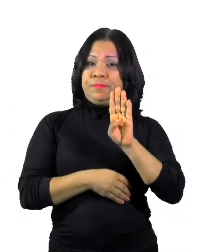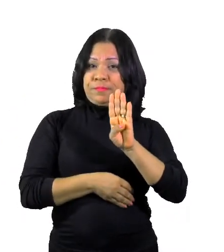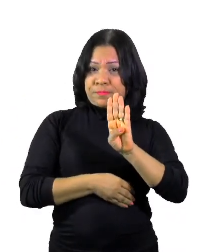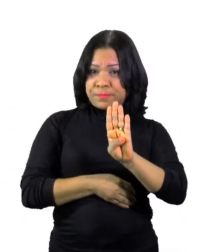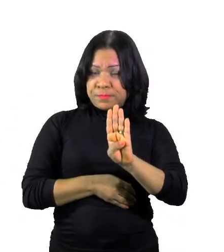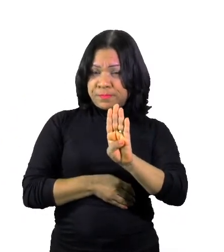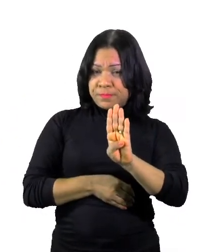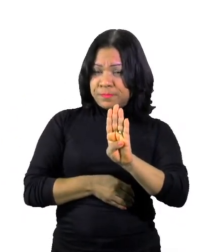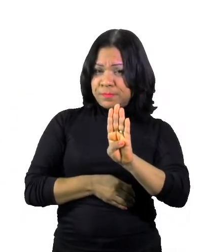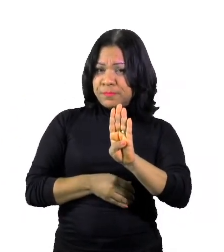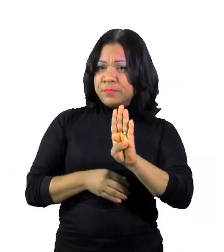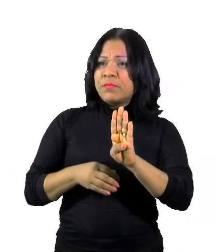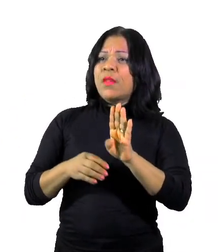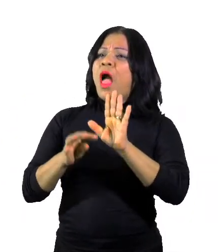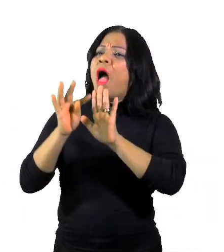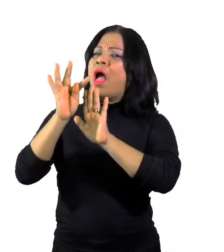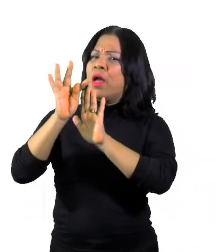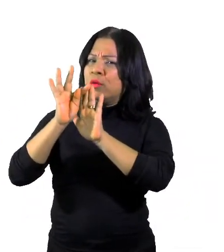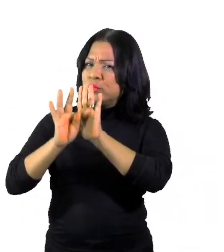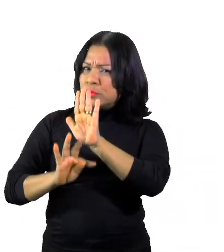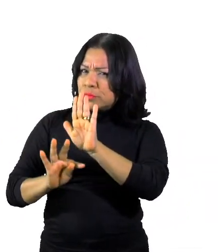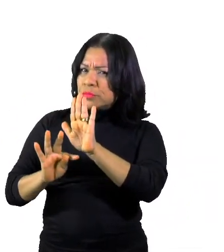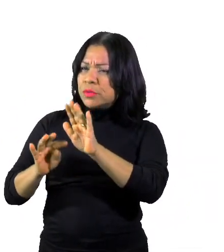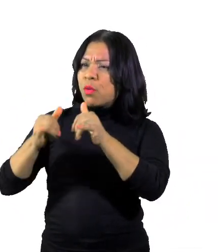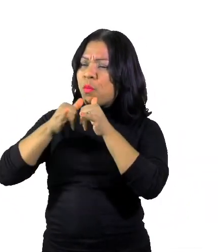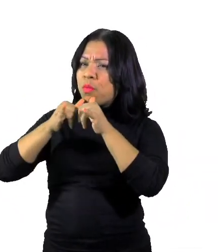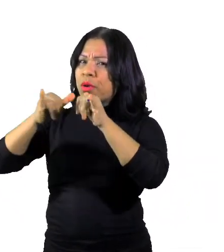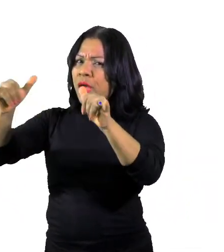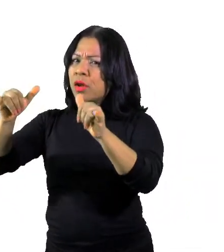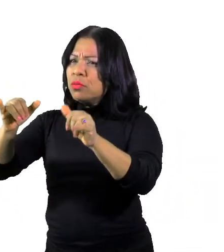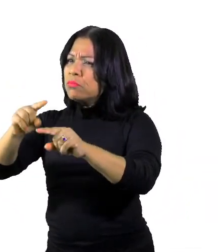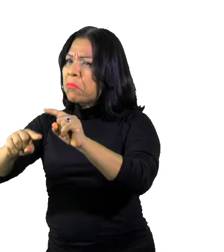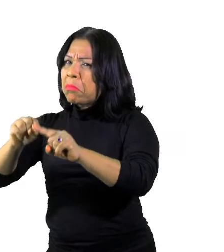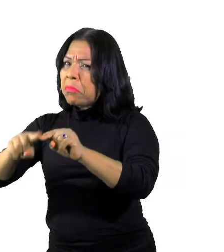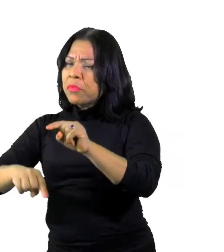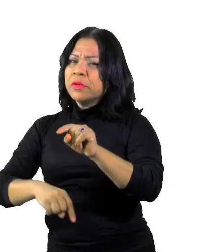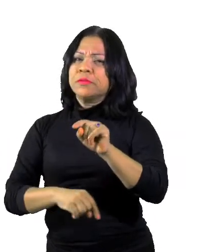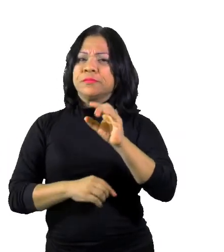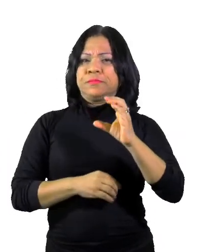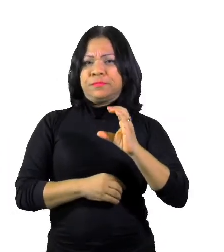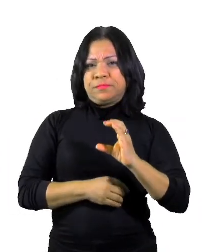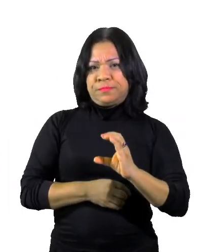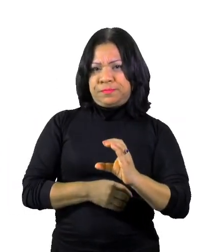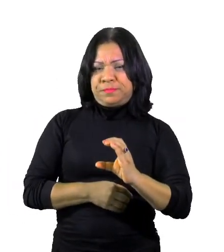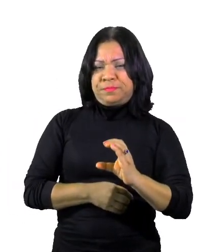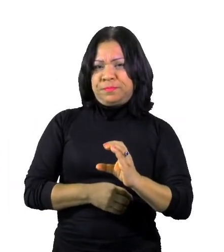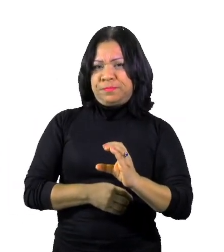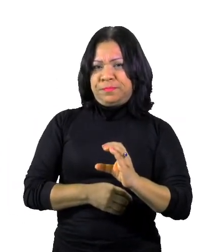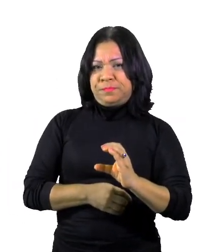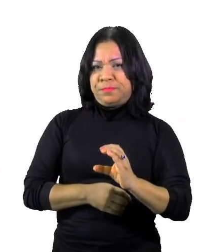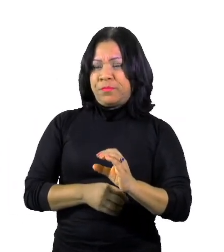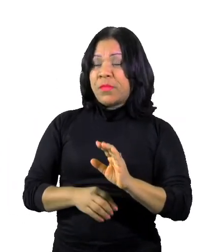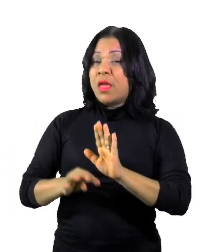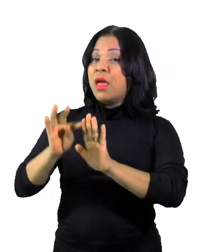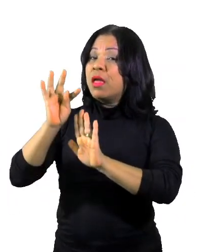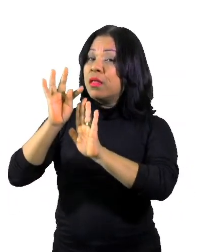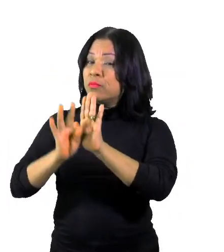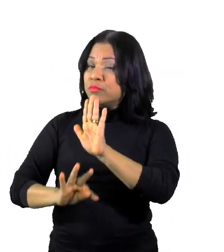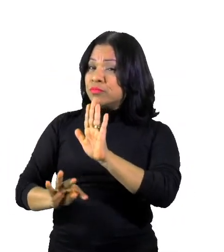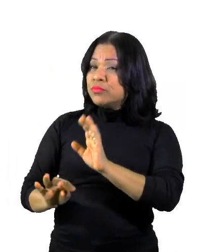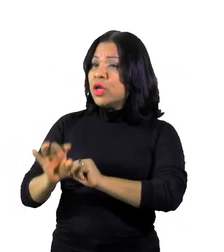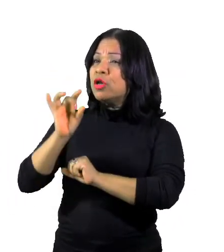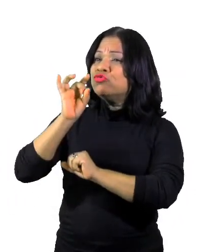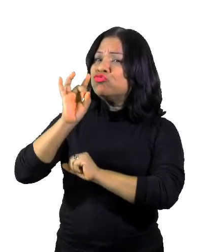B, ele é um texto para anunciar um produto. Letra C, ele é um texto somente para contar